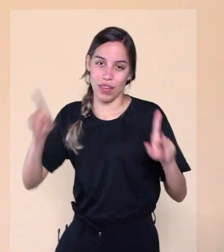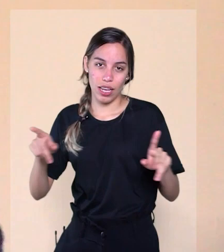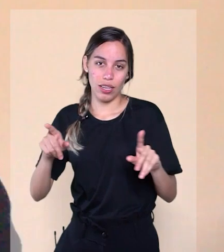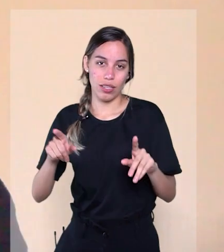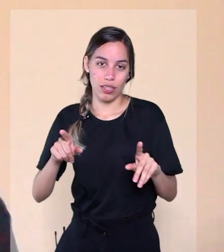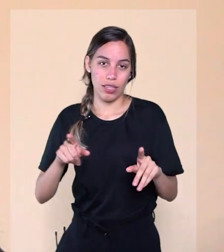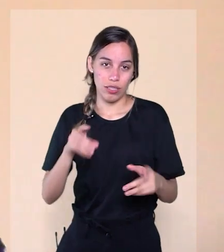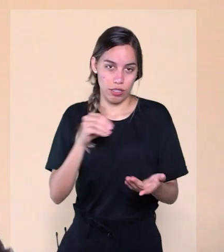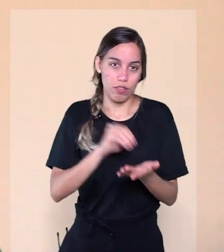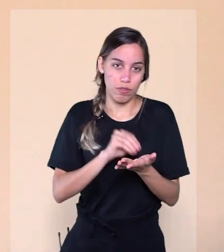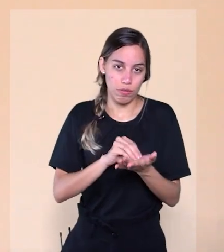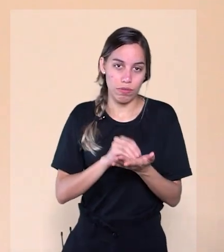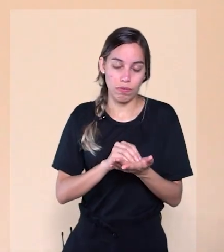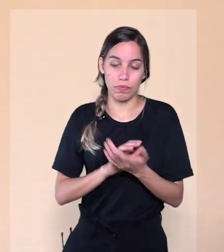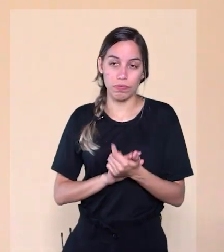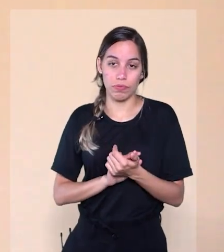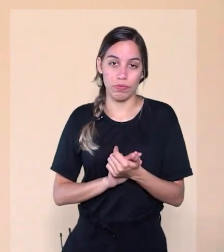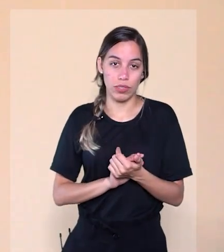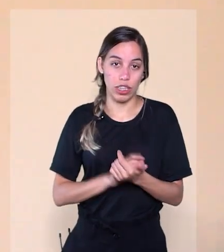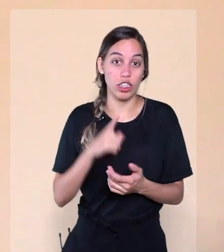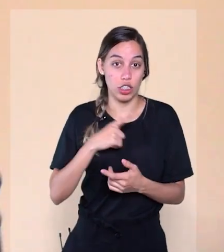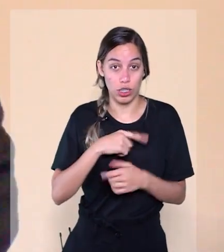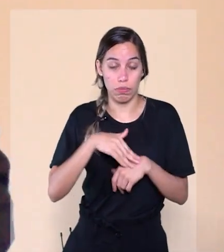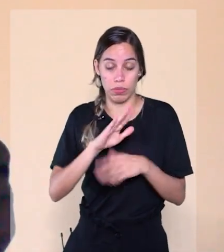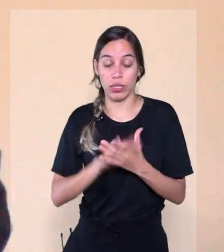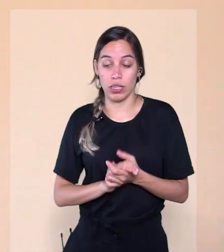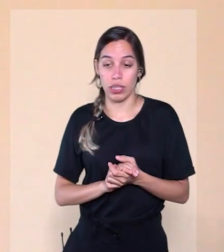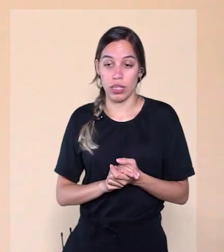prosa e aforismos.